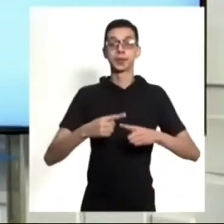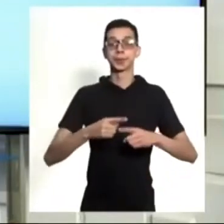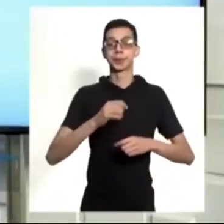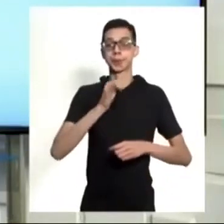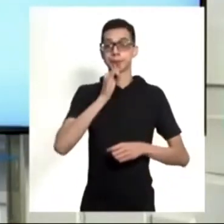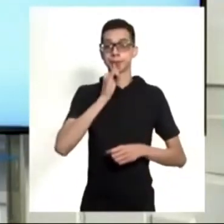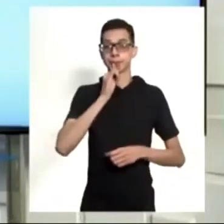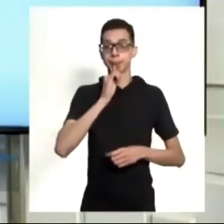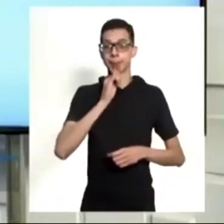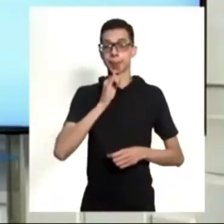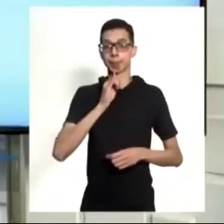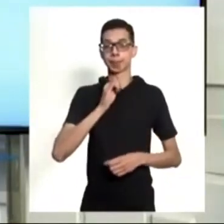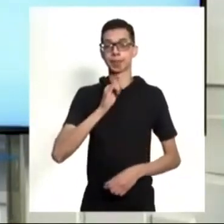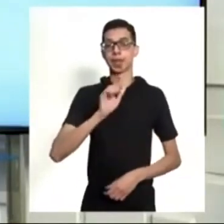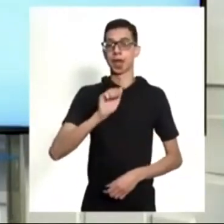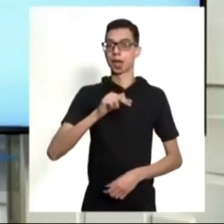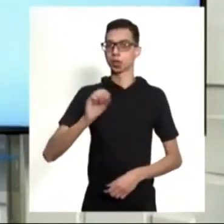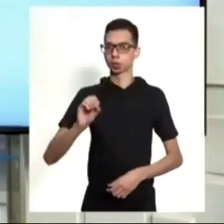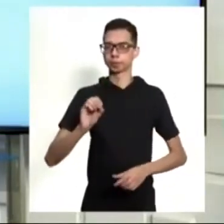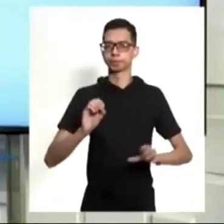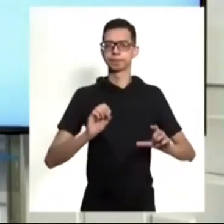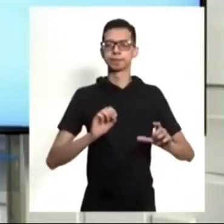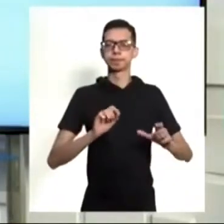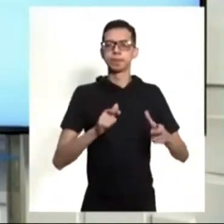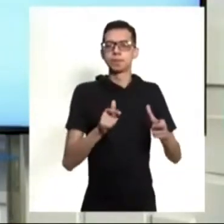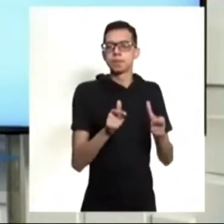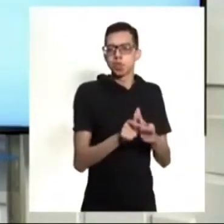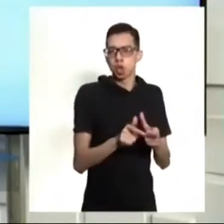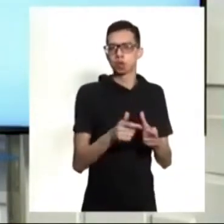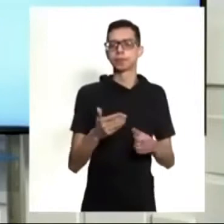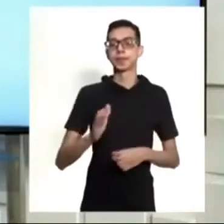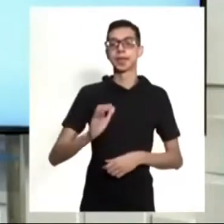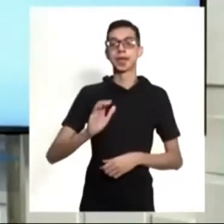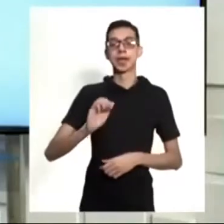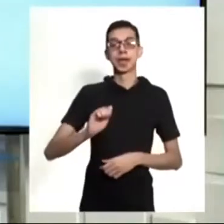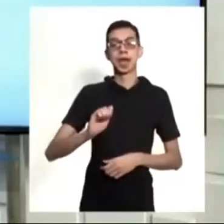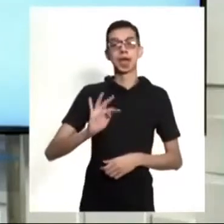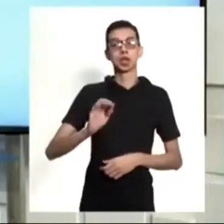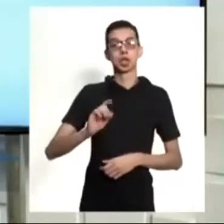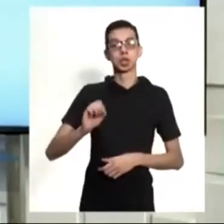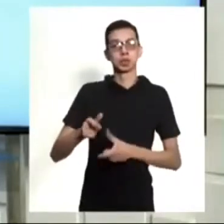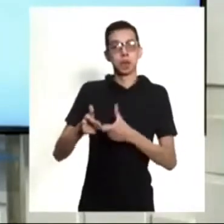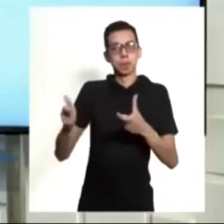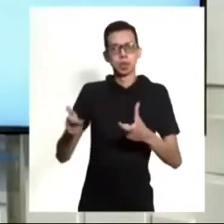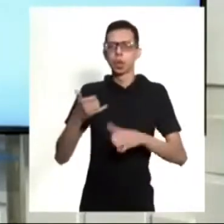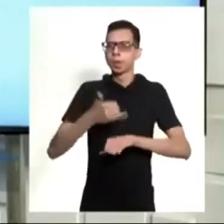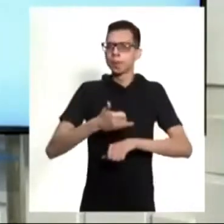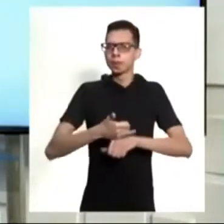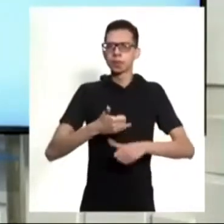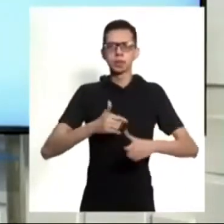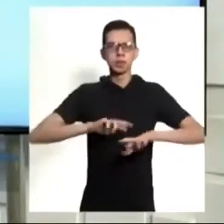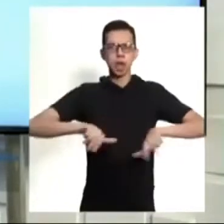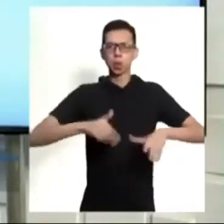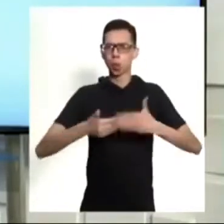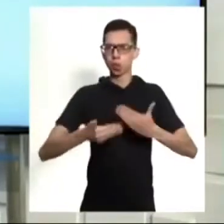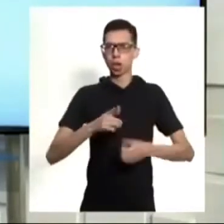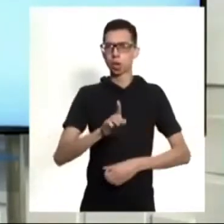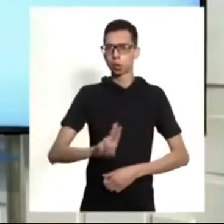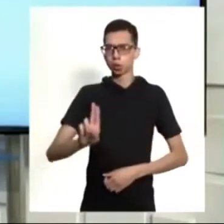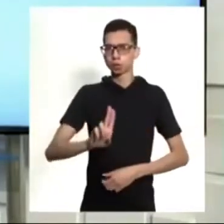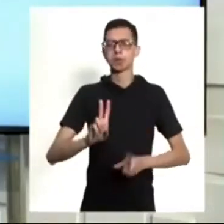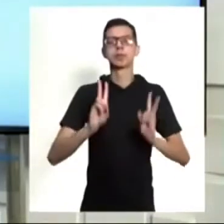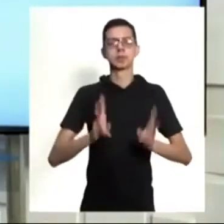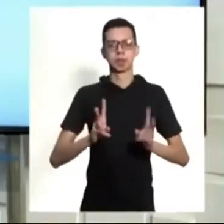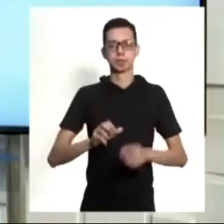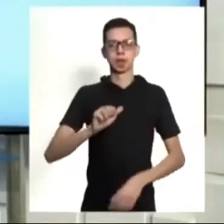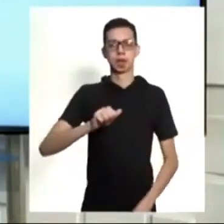ânodo e um aumento de massa do cátodo. Ô, Reni, isso aí em qualquer situação, pode ser qualquer metal que eu uso, qualquer um. Sempre o ânodo vai